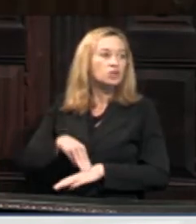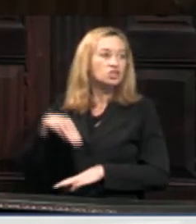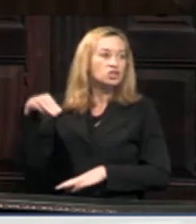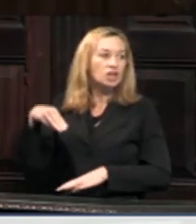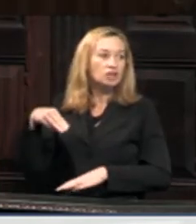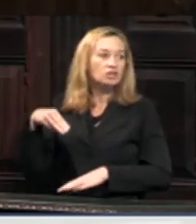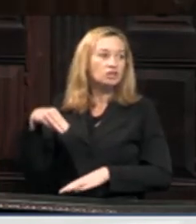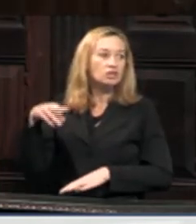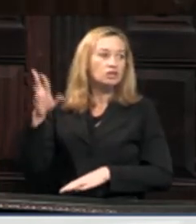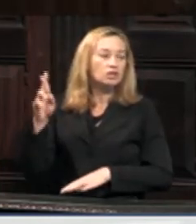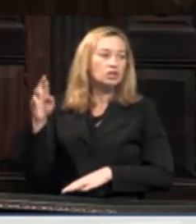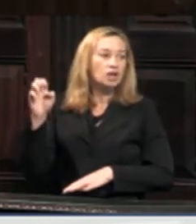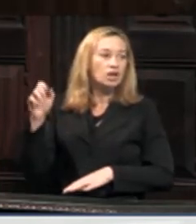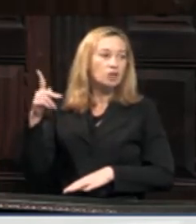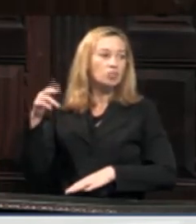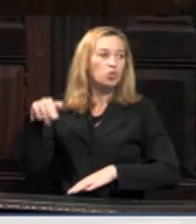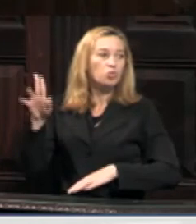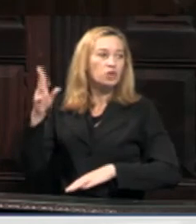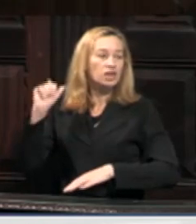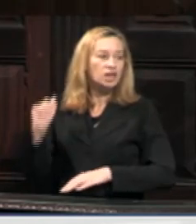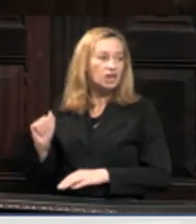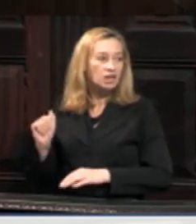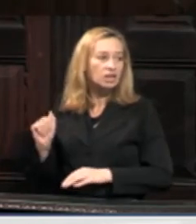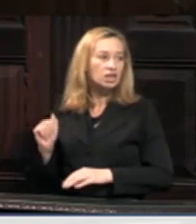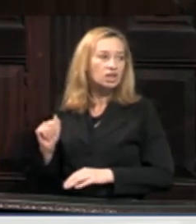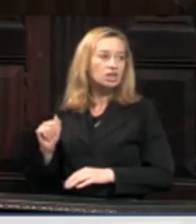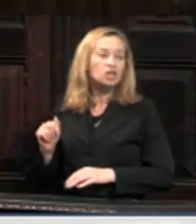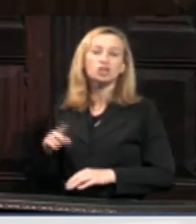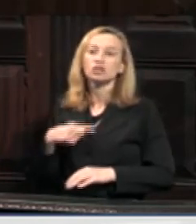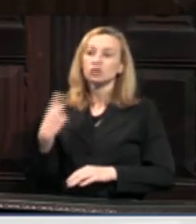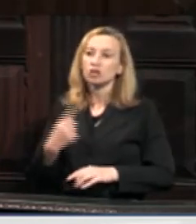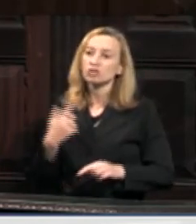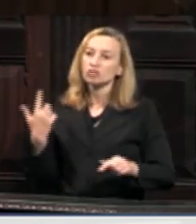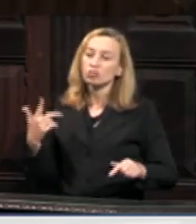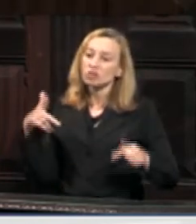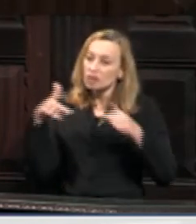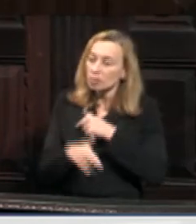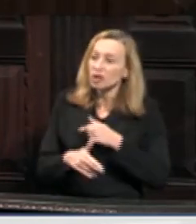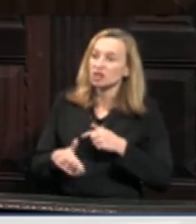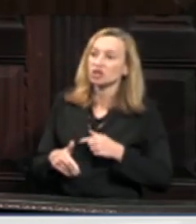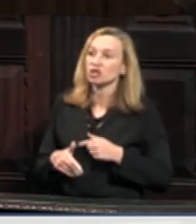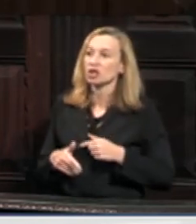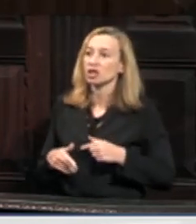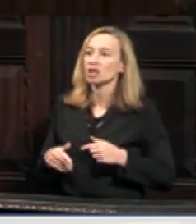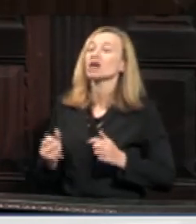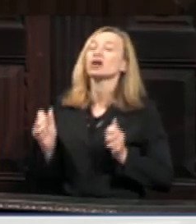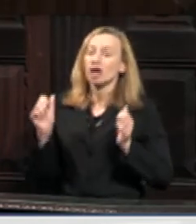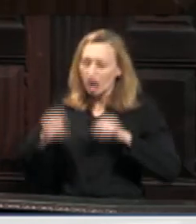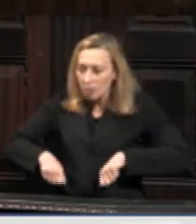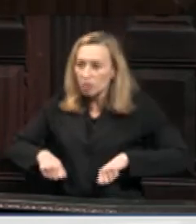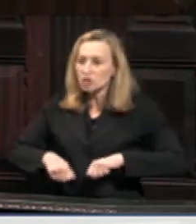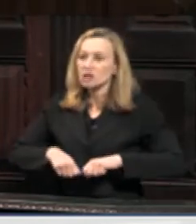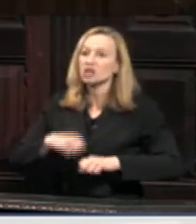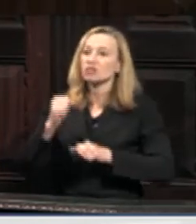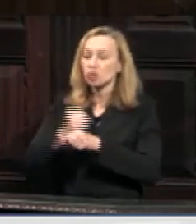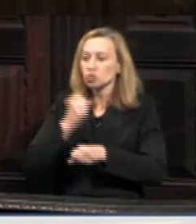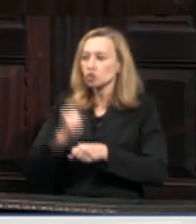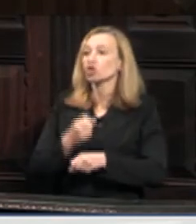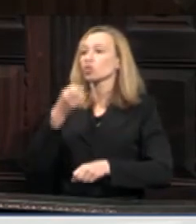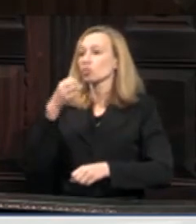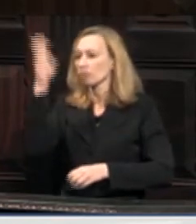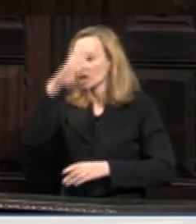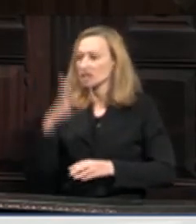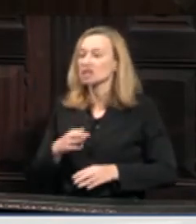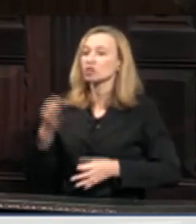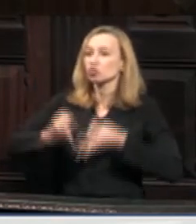todo lugar, não apenas na tribuna, mas onde houver pessoas que ainda acreditam que é possível construir um Brasil justo,